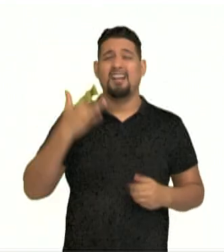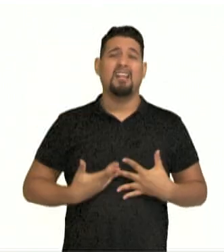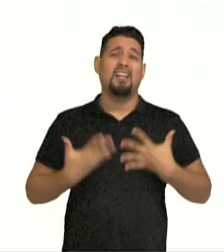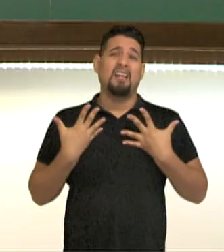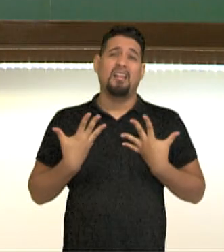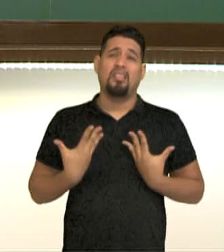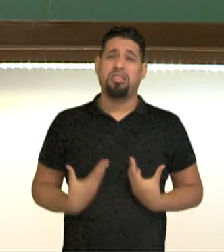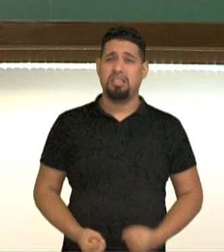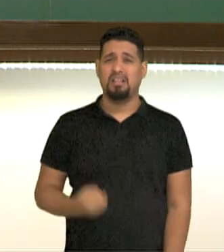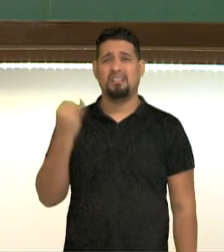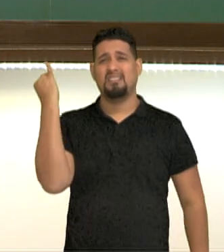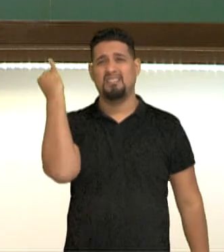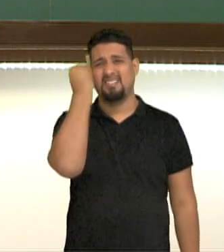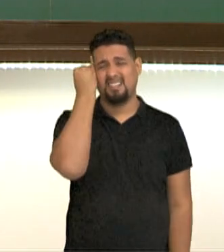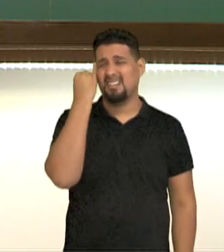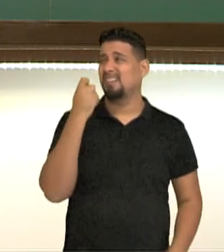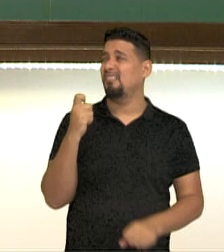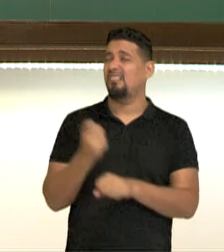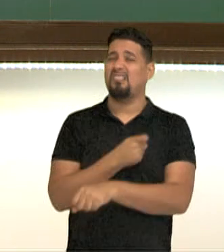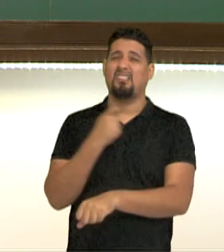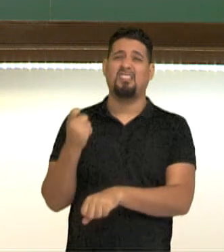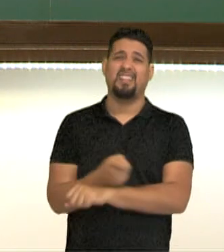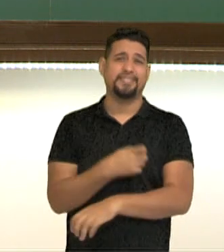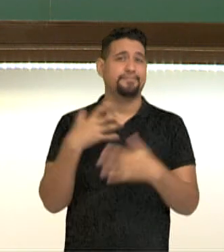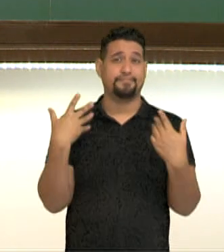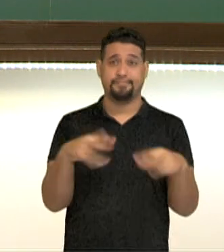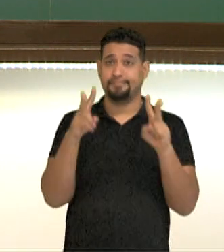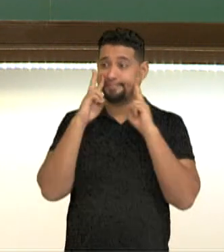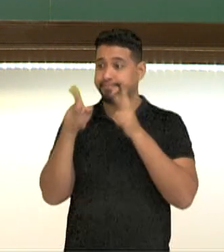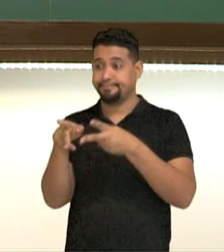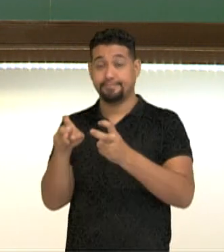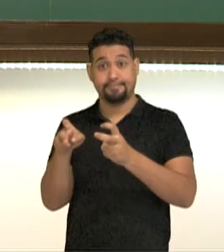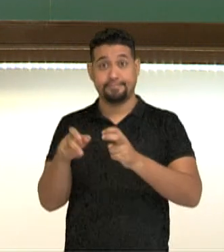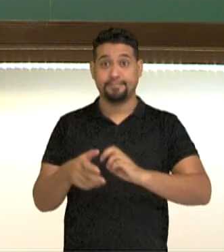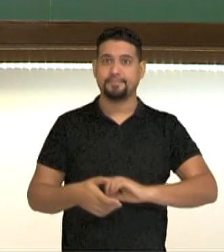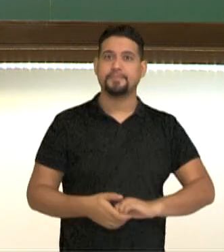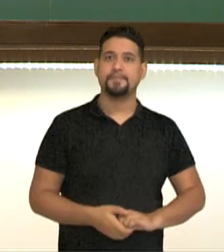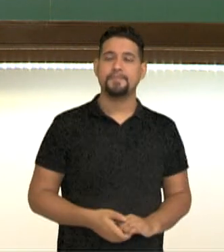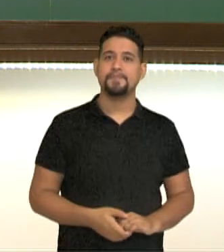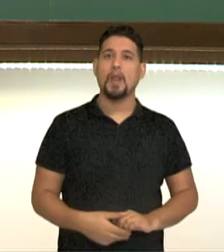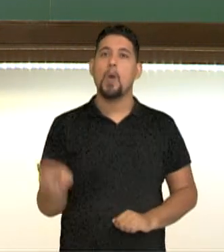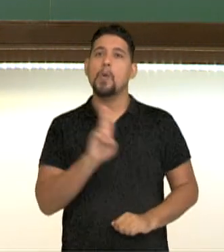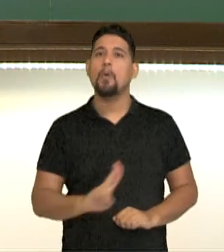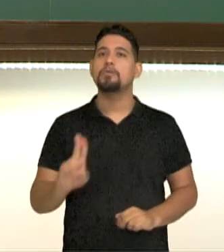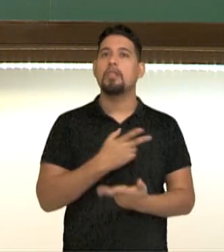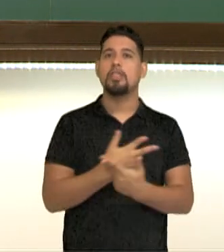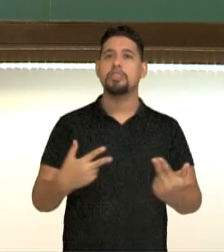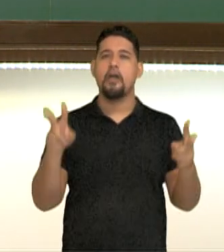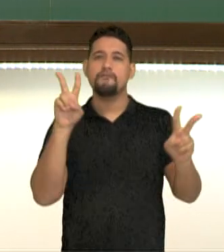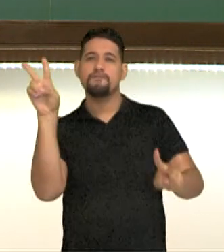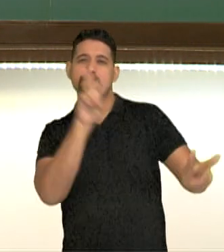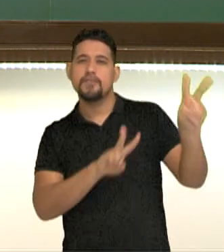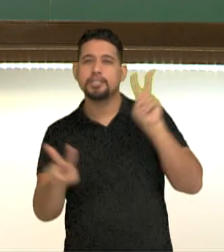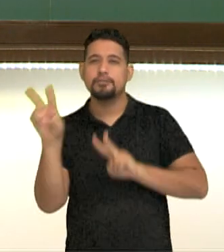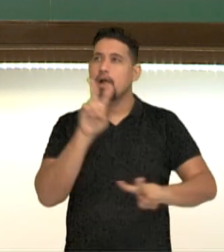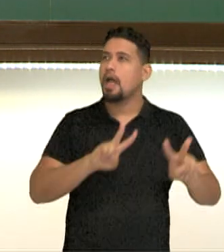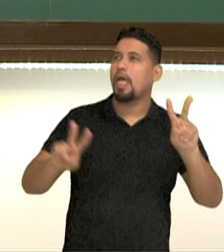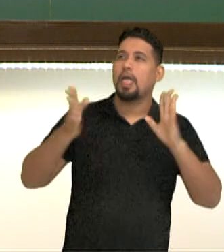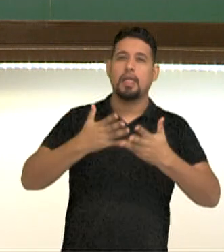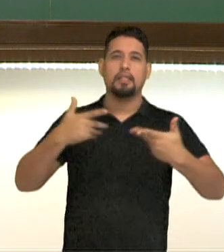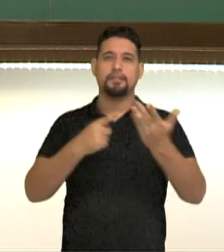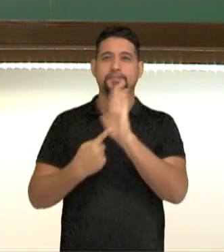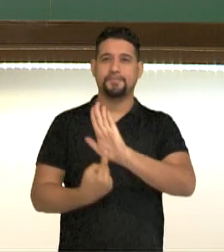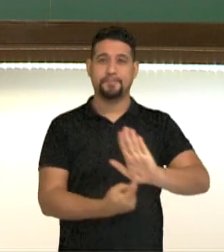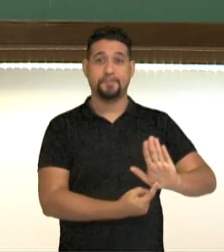a atenção. As pessoas vão achar chato e não vão prestar atenção em você. Use recursos visuais para enriquecer a sua